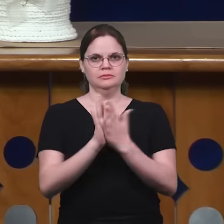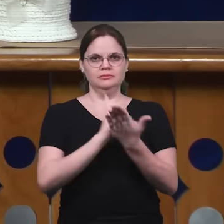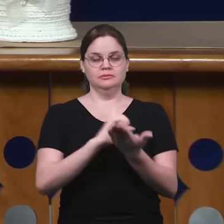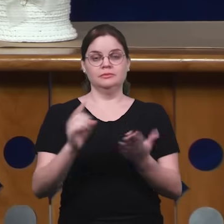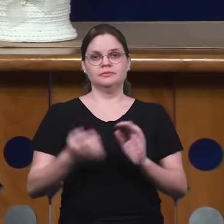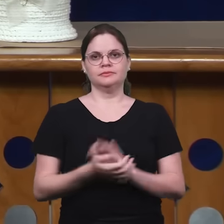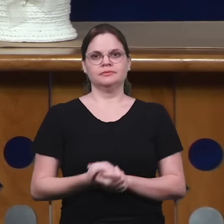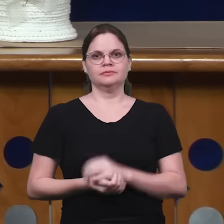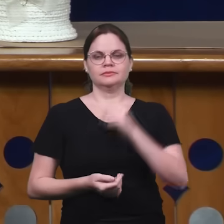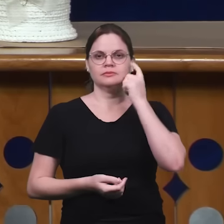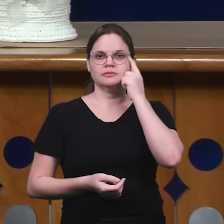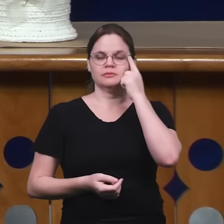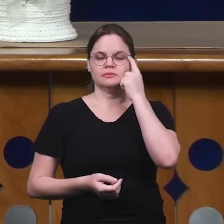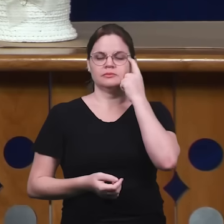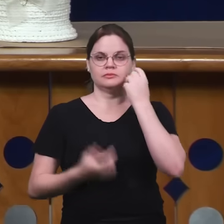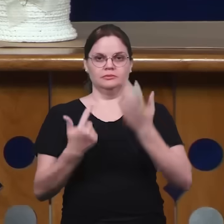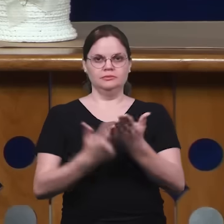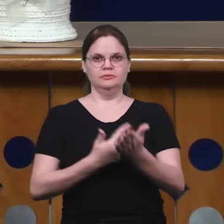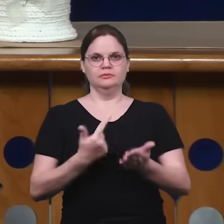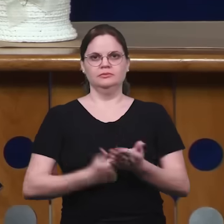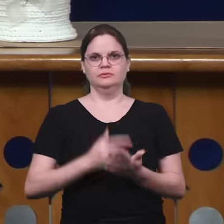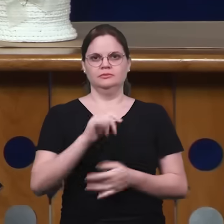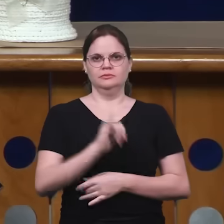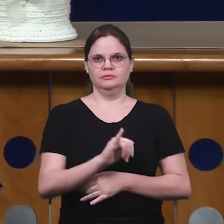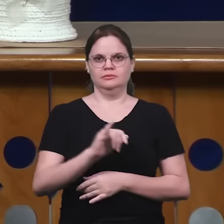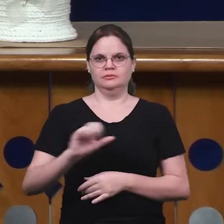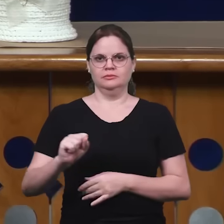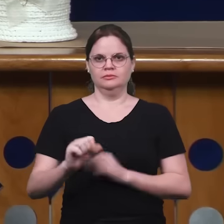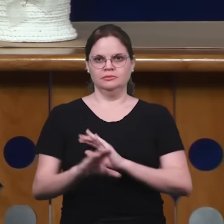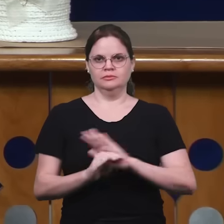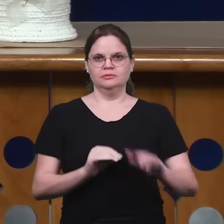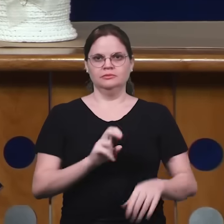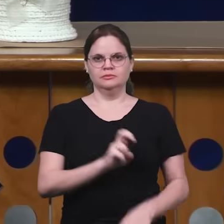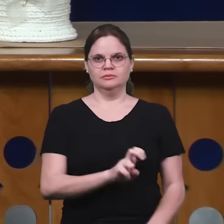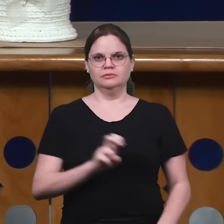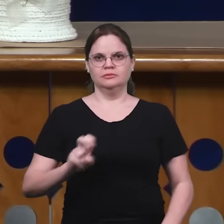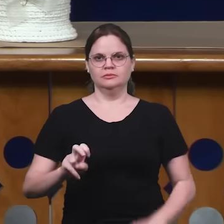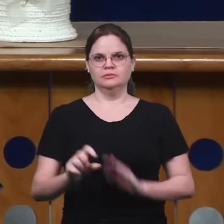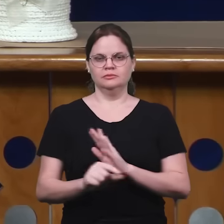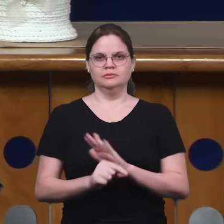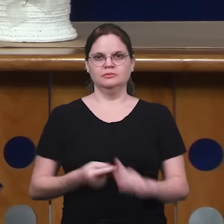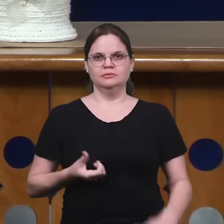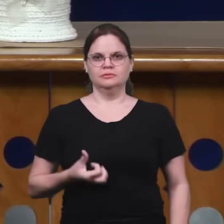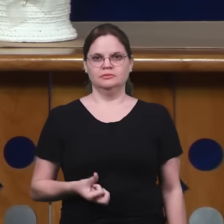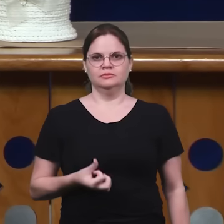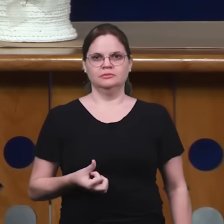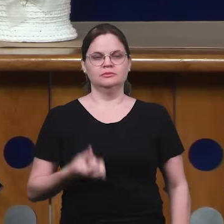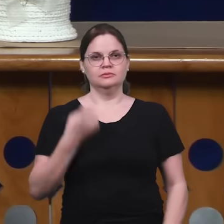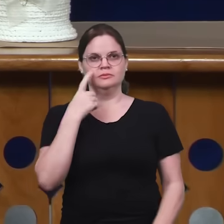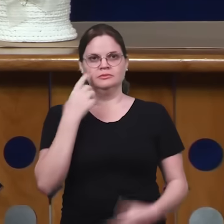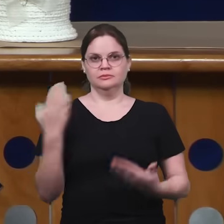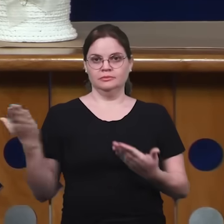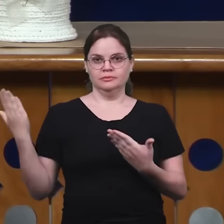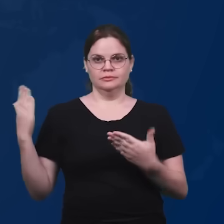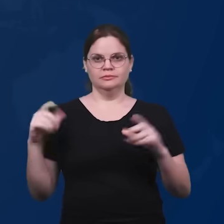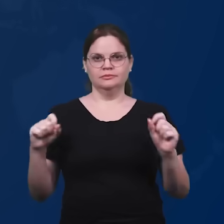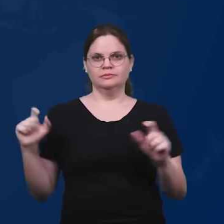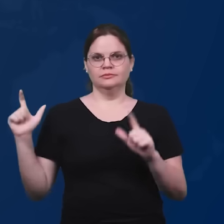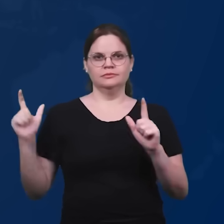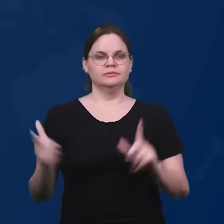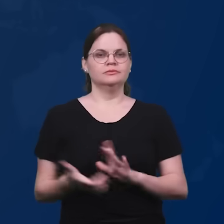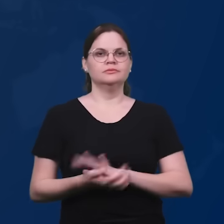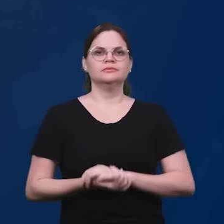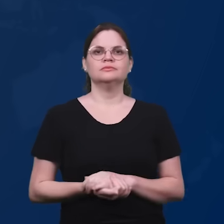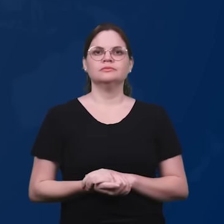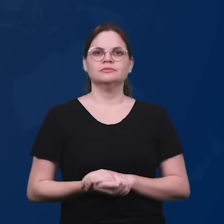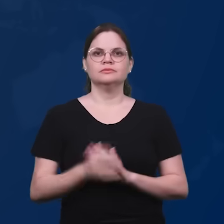do profeta Isaías, no capítulo 55, no verso 6, já está até projetado aqui na tela. Diz assim